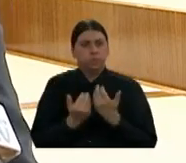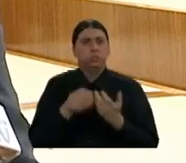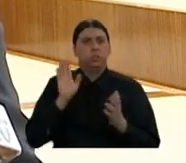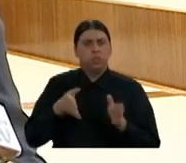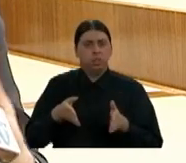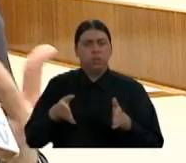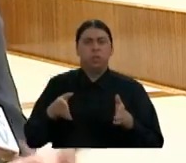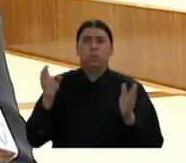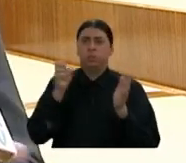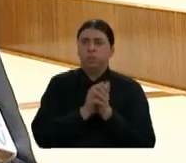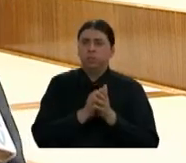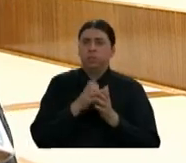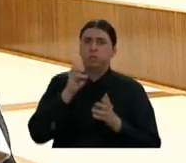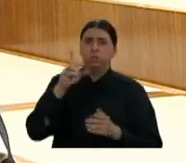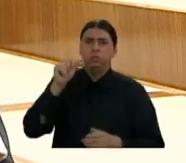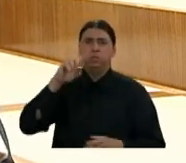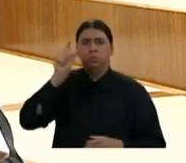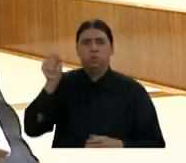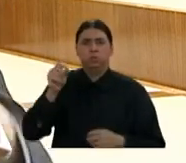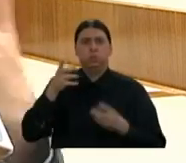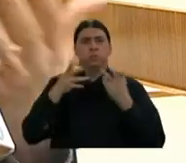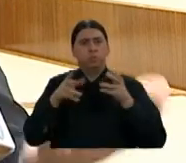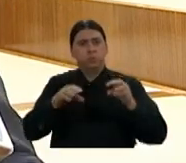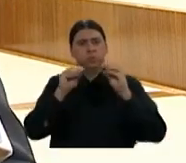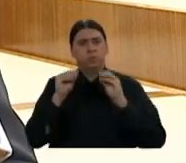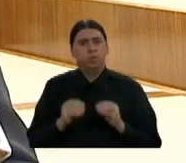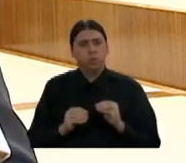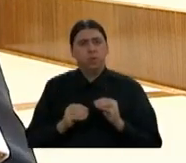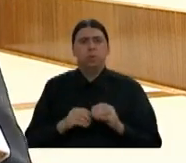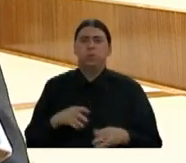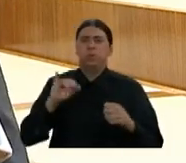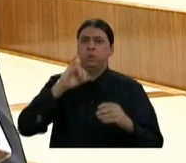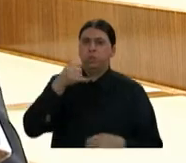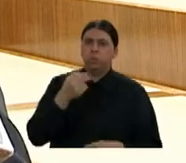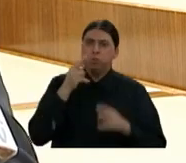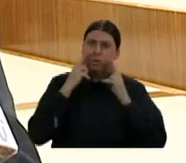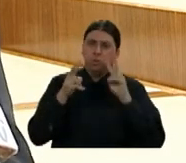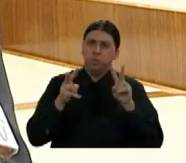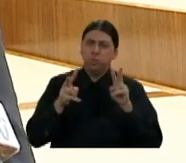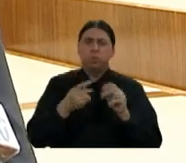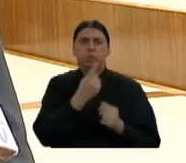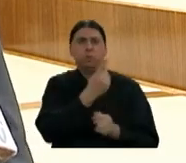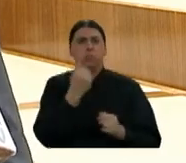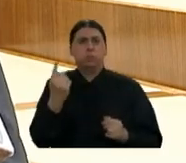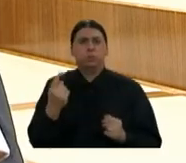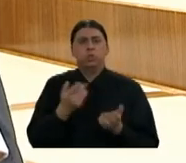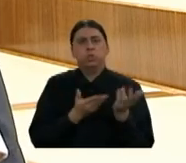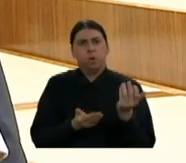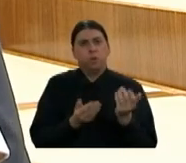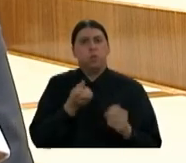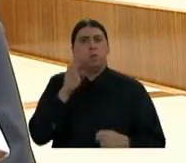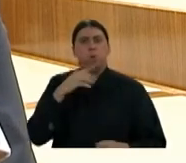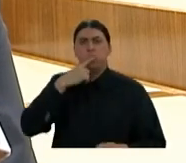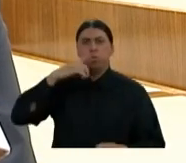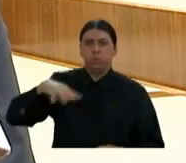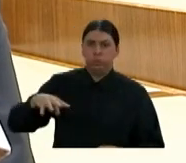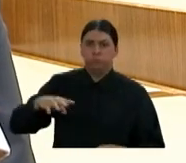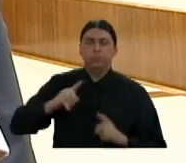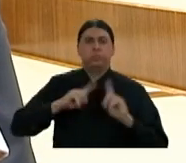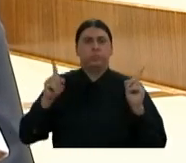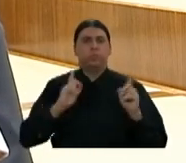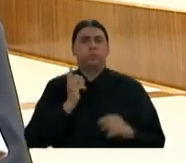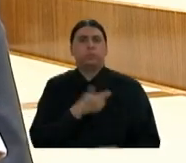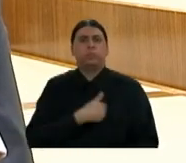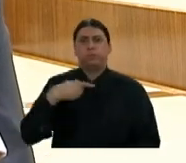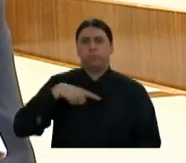vão ter essa oportunidade de visualizar essa criança já 11 adolescente ea gente tem